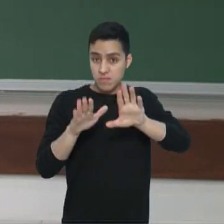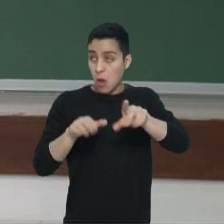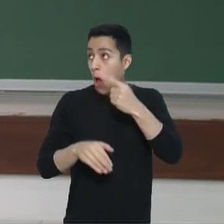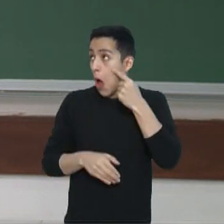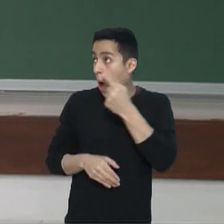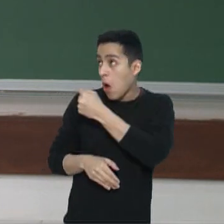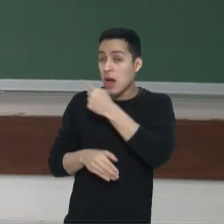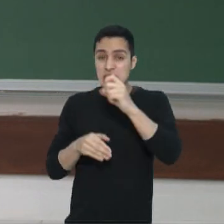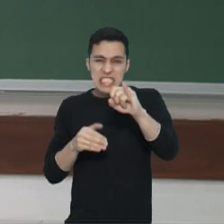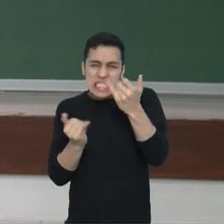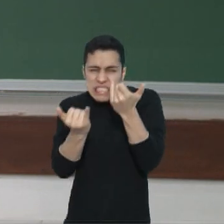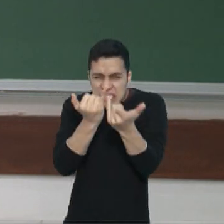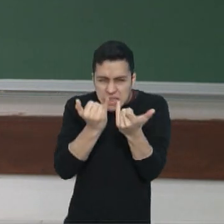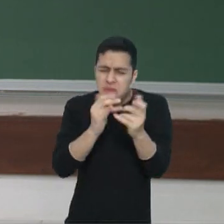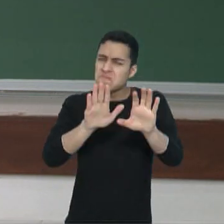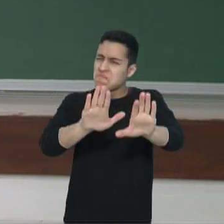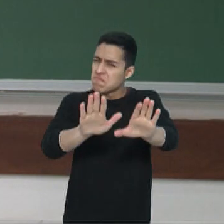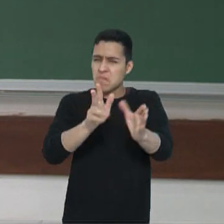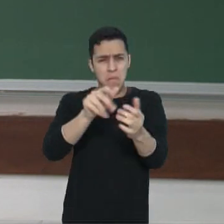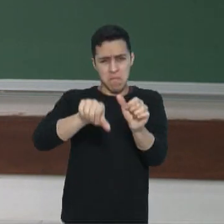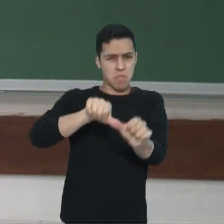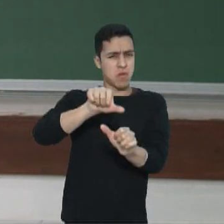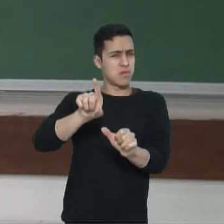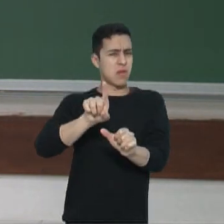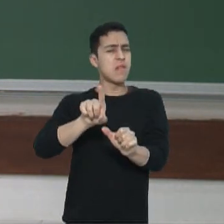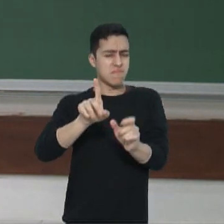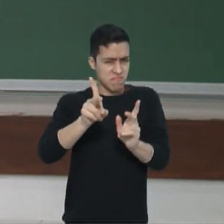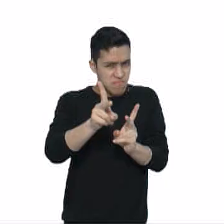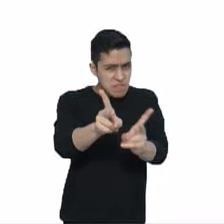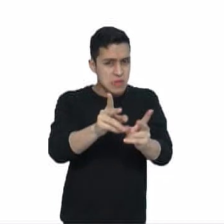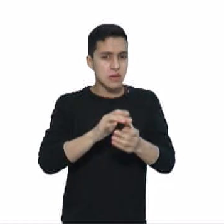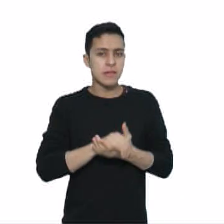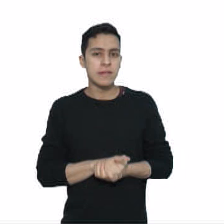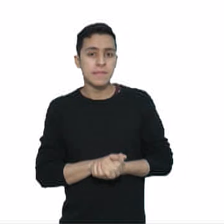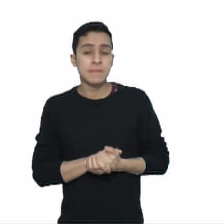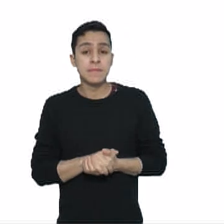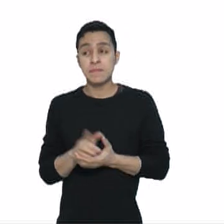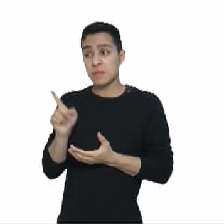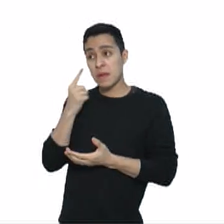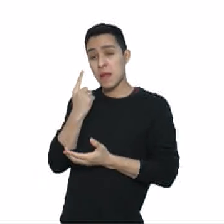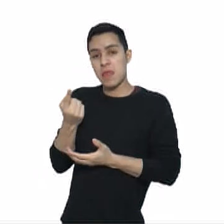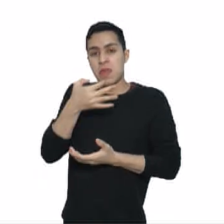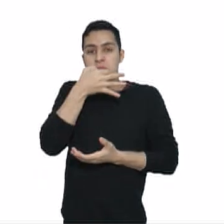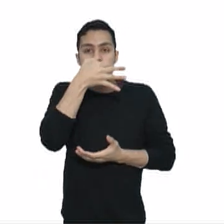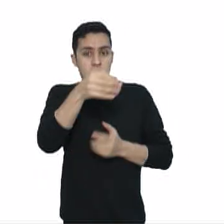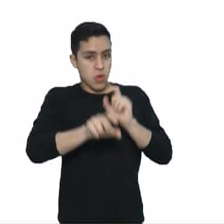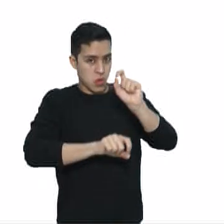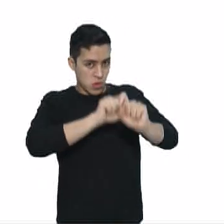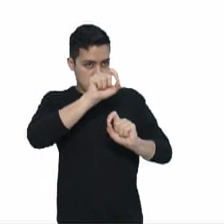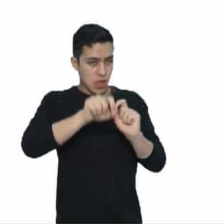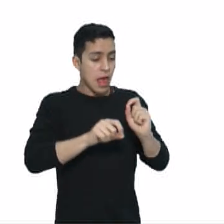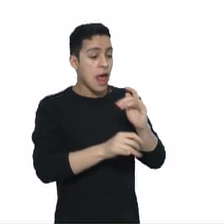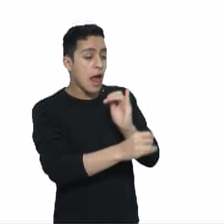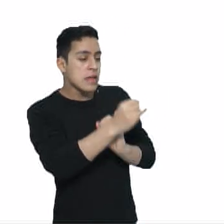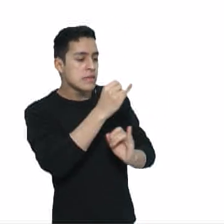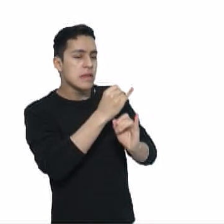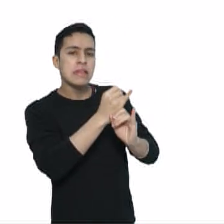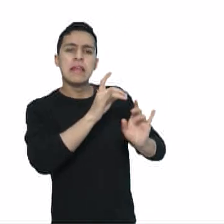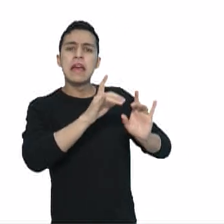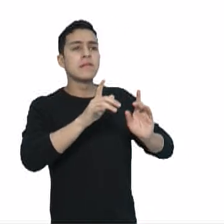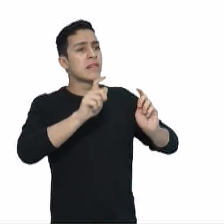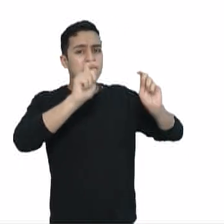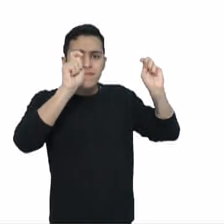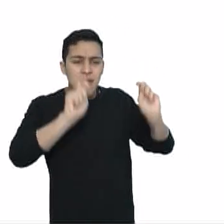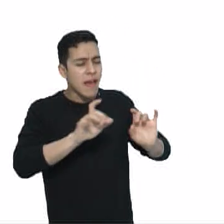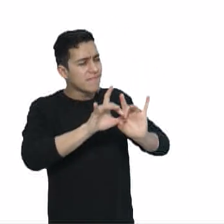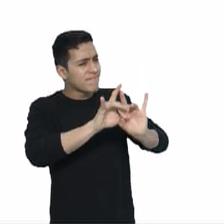ideia, mantenha a sua. A nossa sugestão é: a internet possibilita o acesso a uma grande quantidade